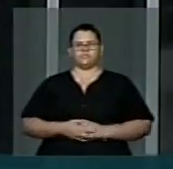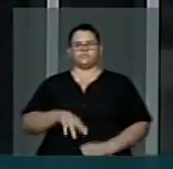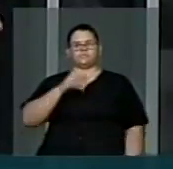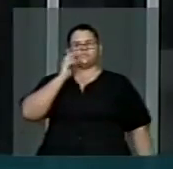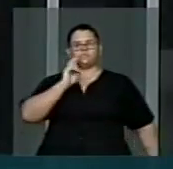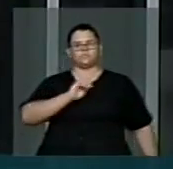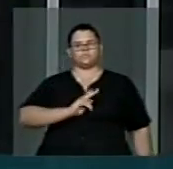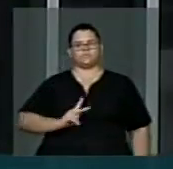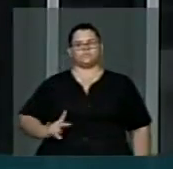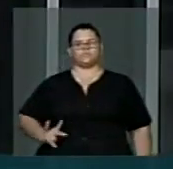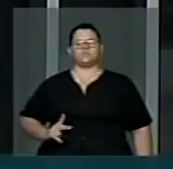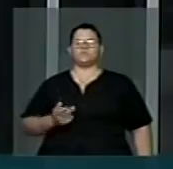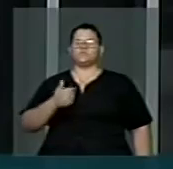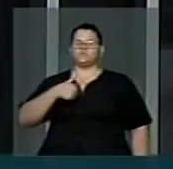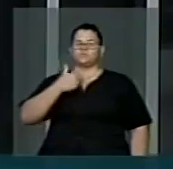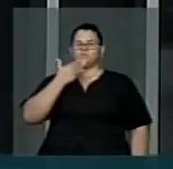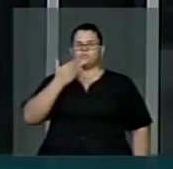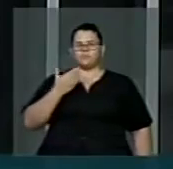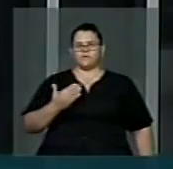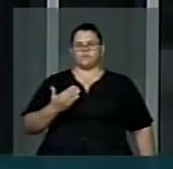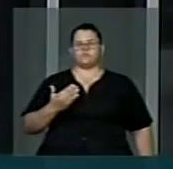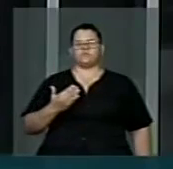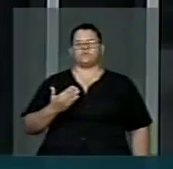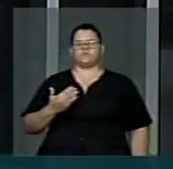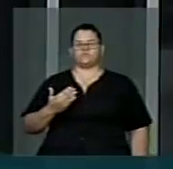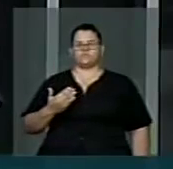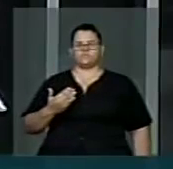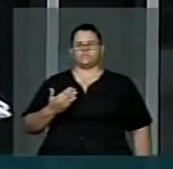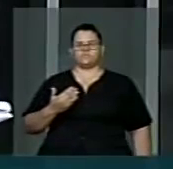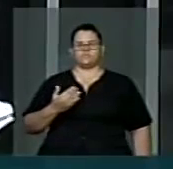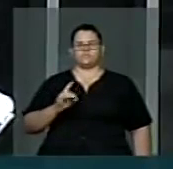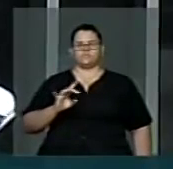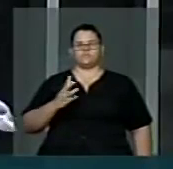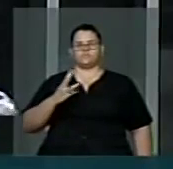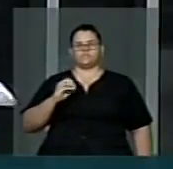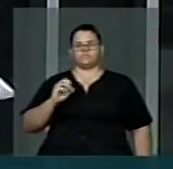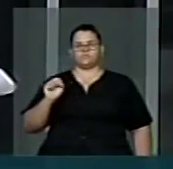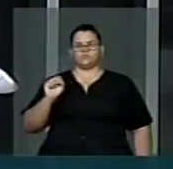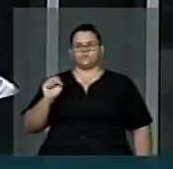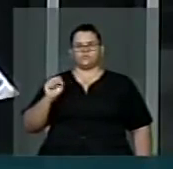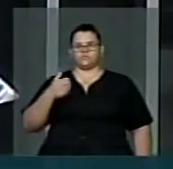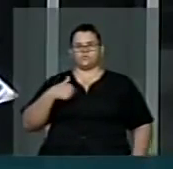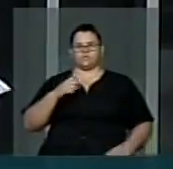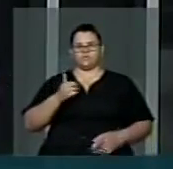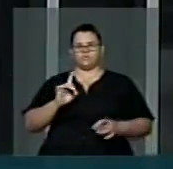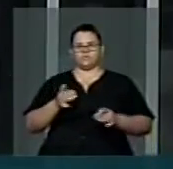vênia para dizer a Vossa Excelência que em 30 segundos não terminarei